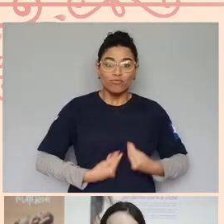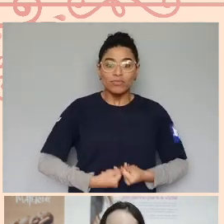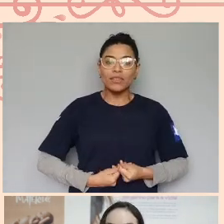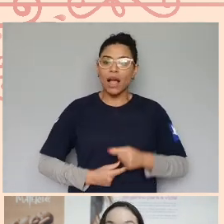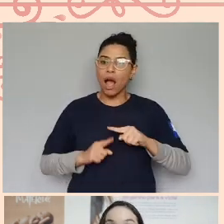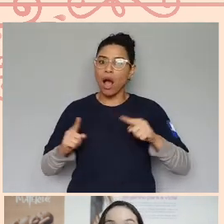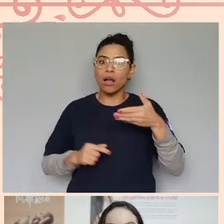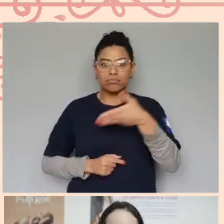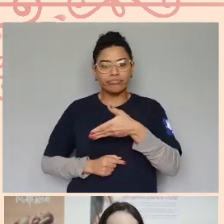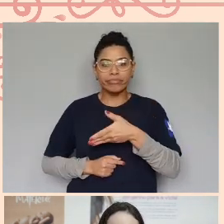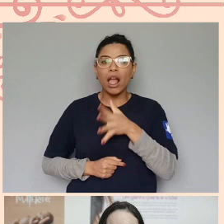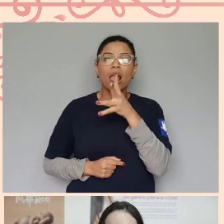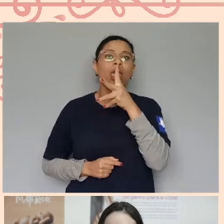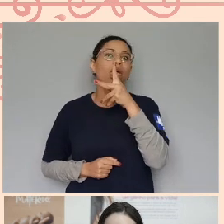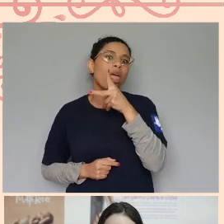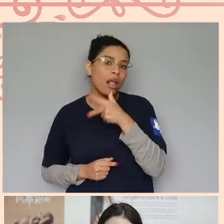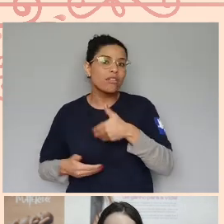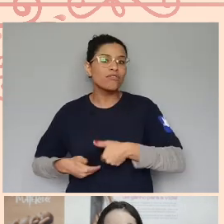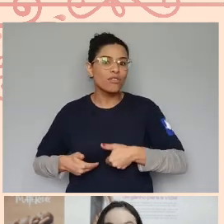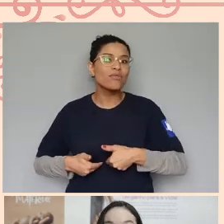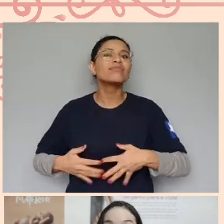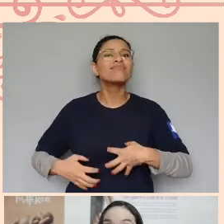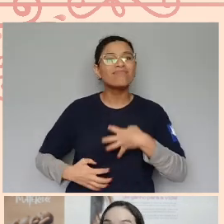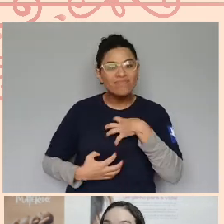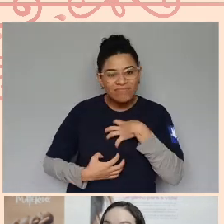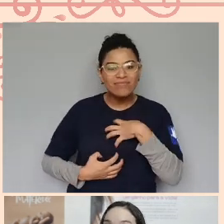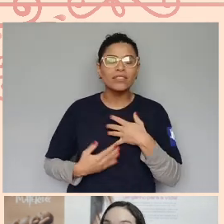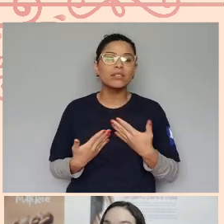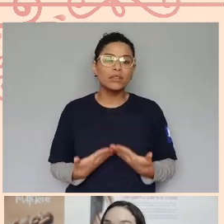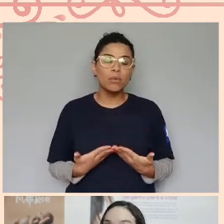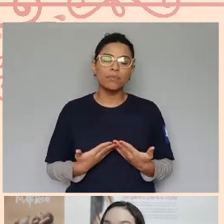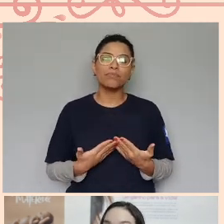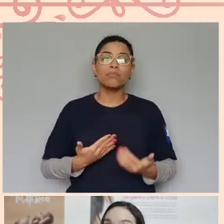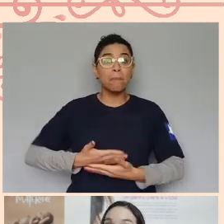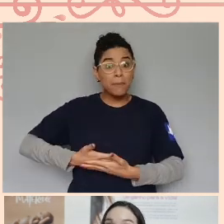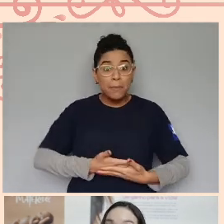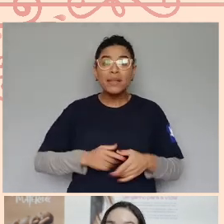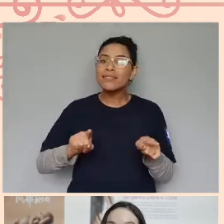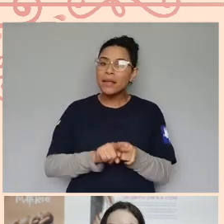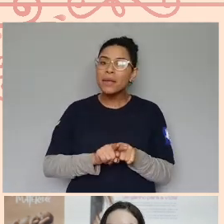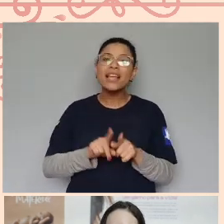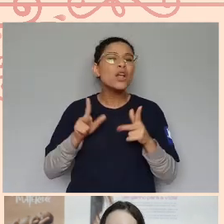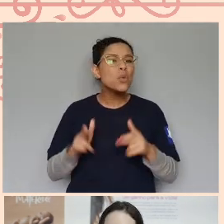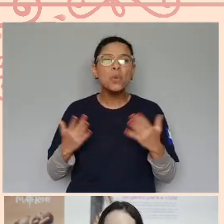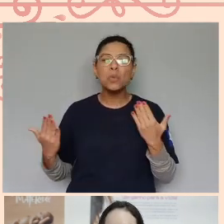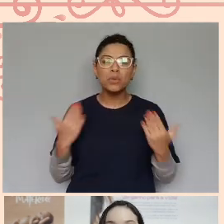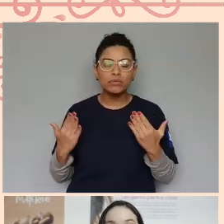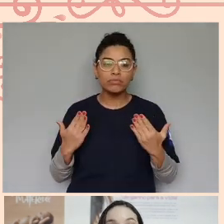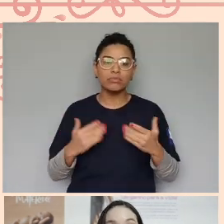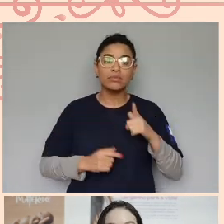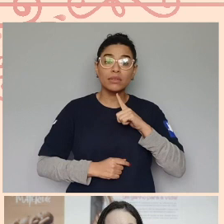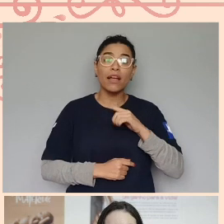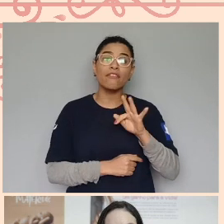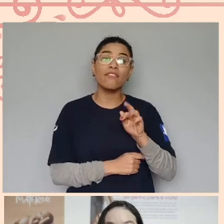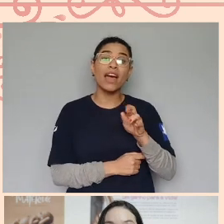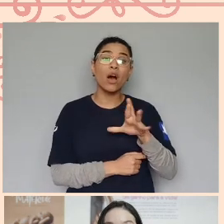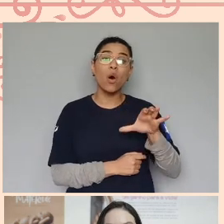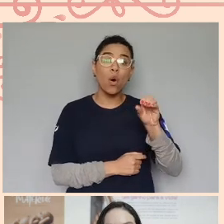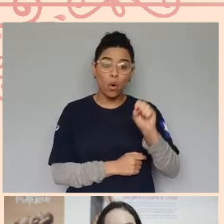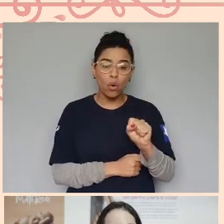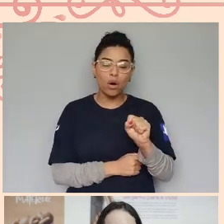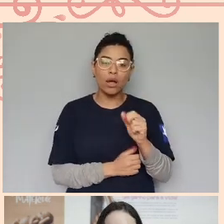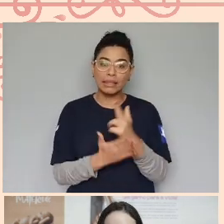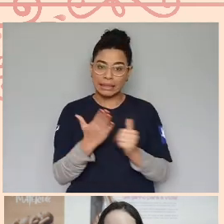materno. Uma outra vantagem que ele tem também é a questão da absorção de alguns minerais, como por exemplo o ferro. Nessa outra figurinha, a